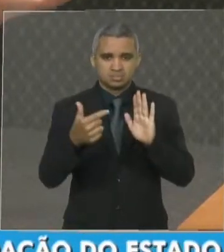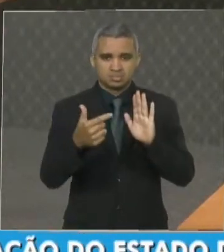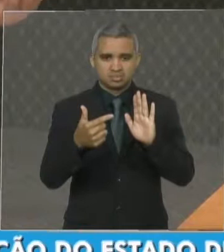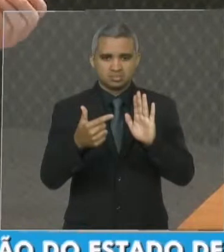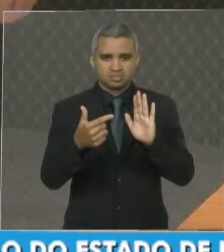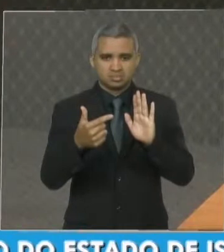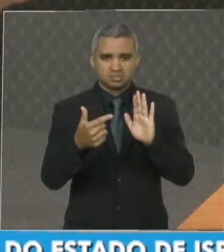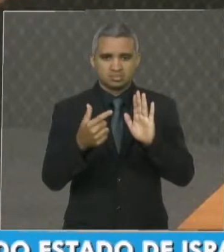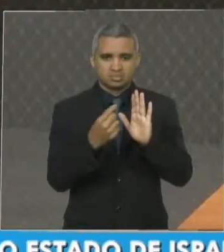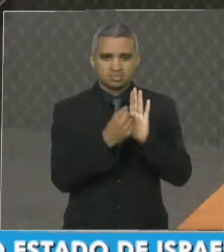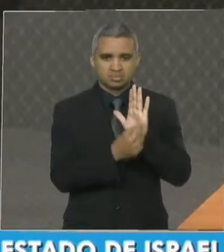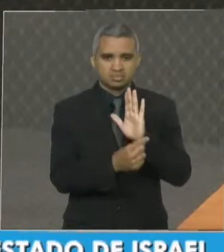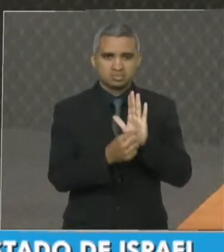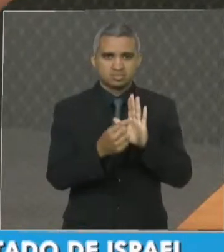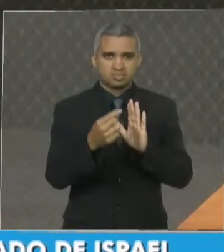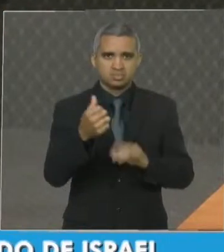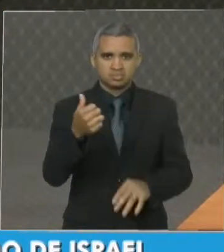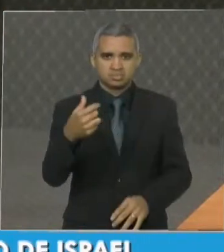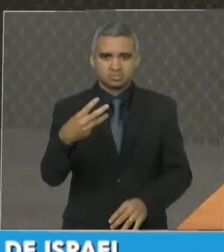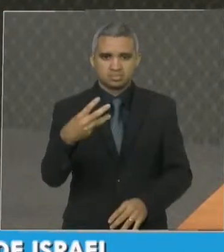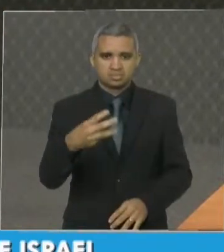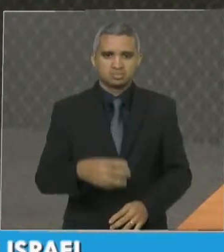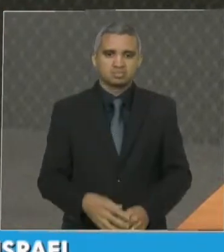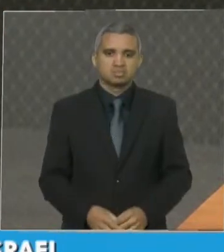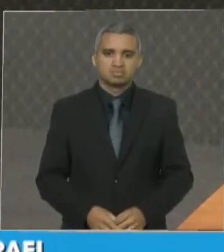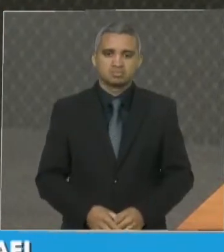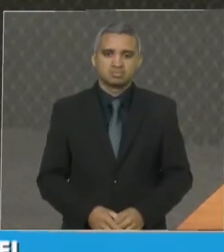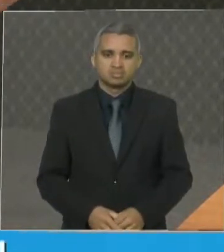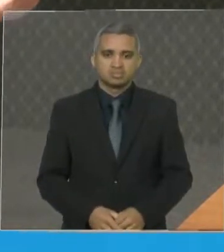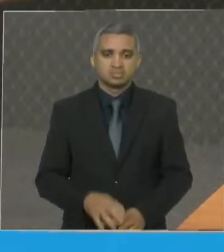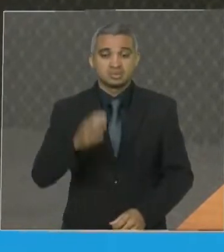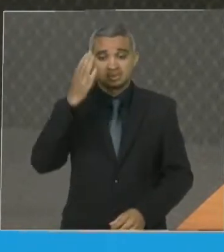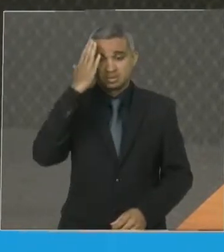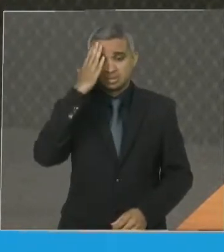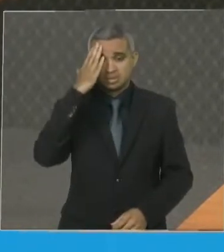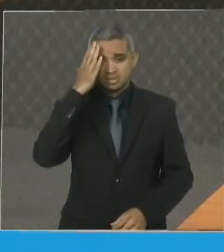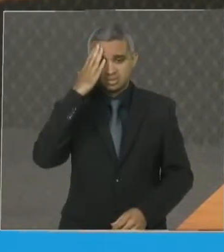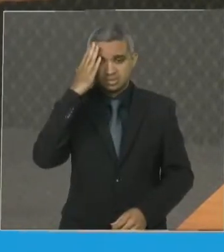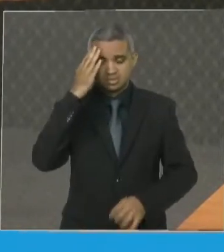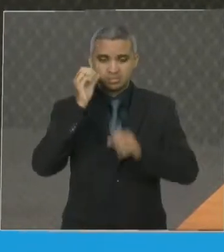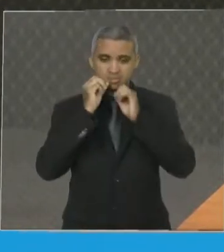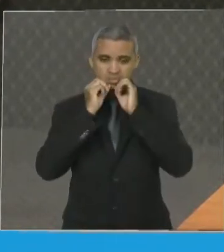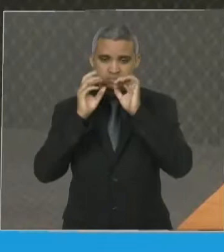capítulo 12, versículo 3. O que é escrito? Você sabe isso para o coração? Abençoar?